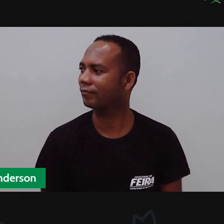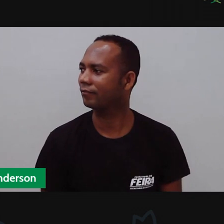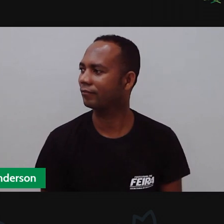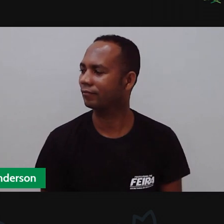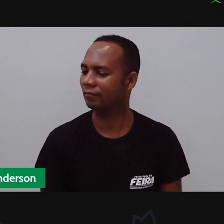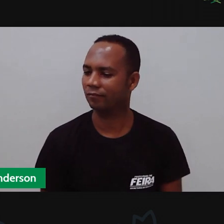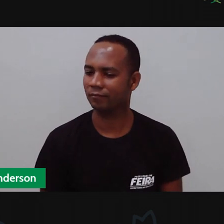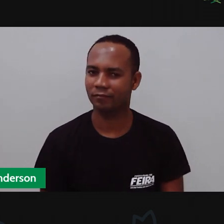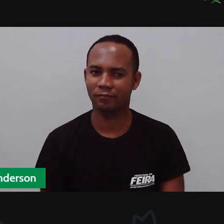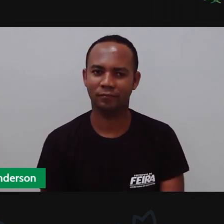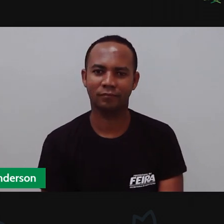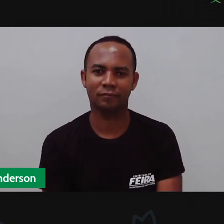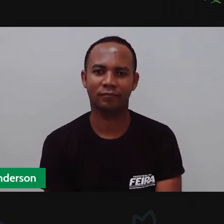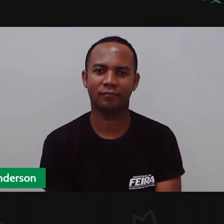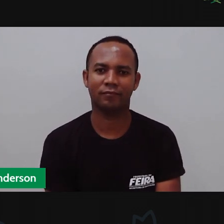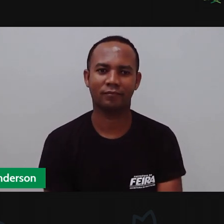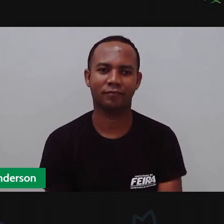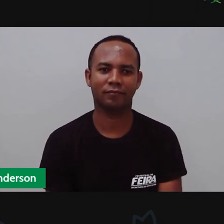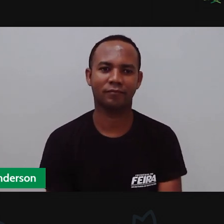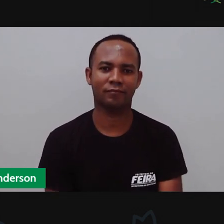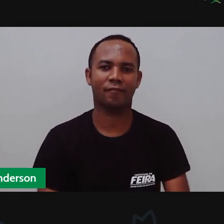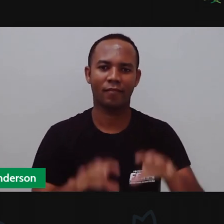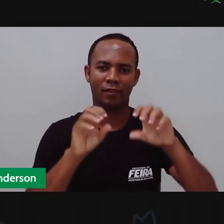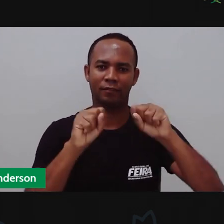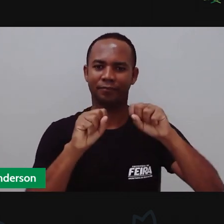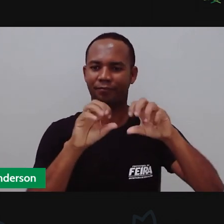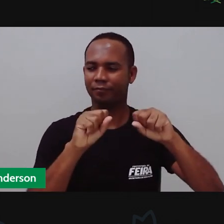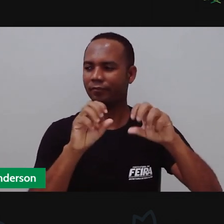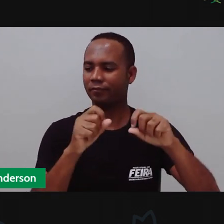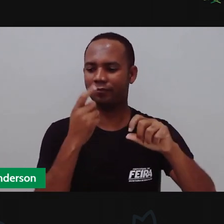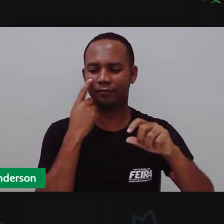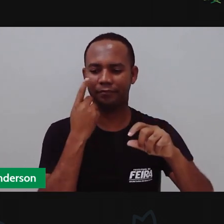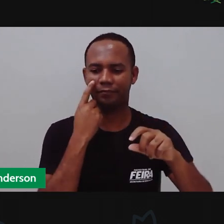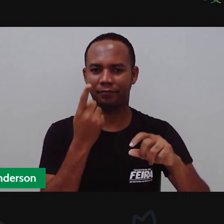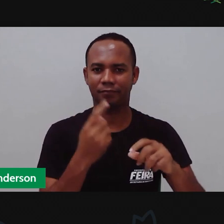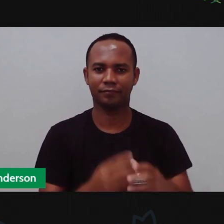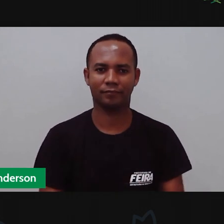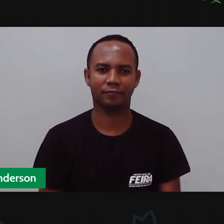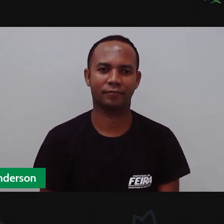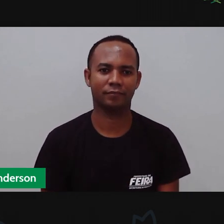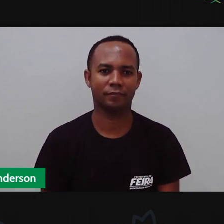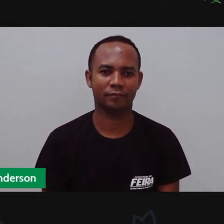Bom. Vamos lá. Tato mais uma vez, certo? Certo. Abra a mão.